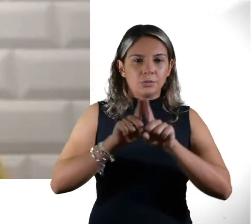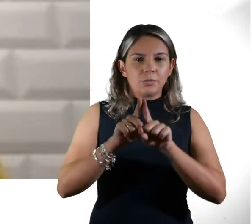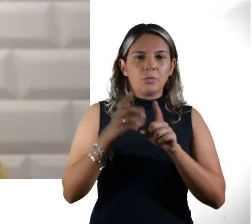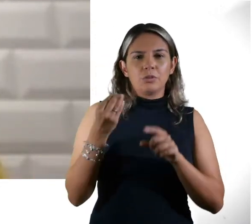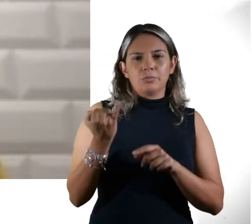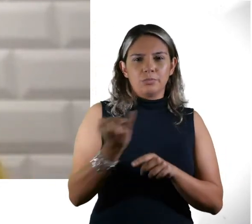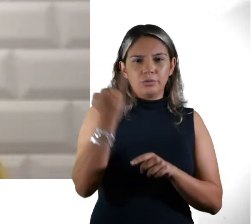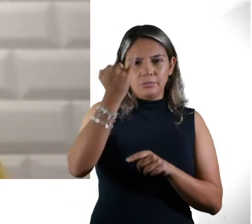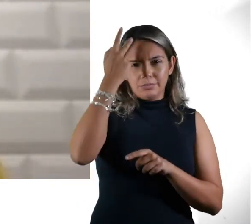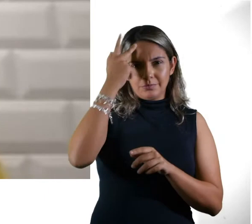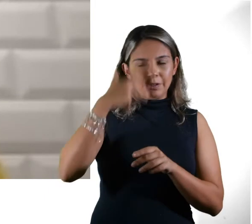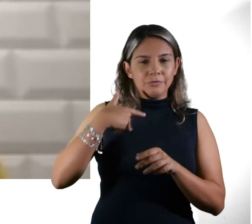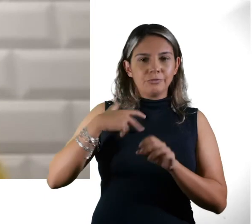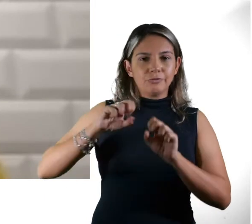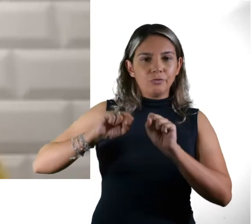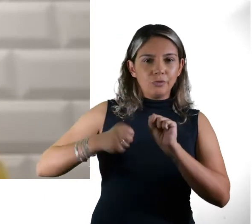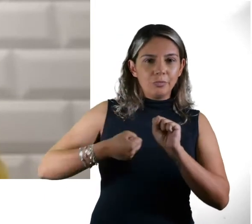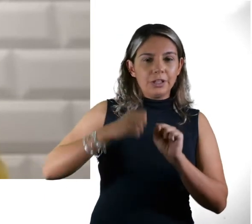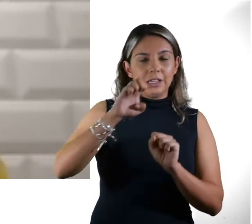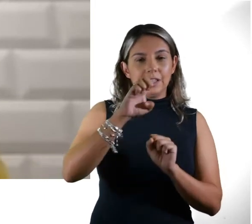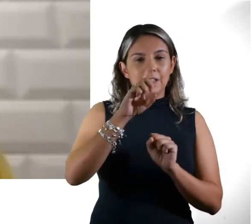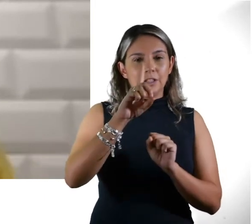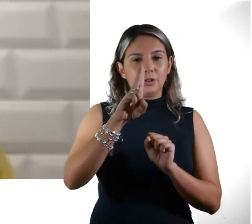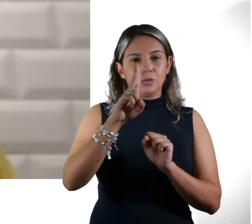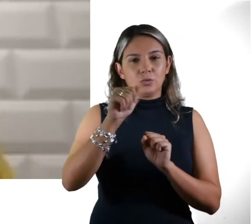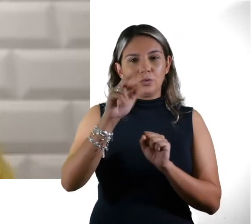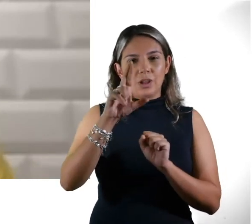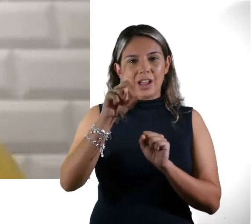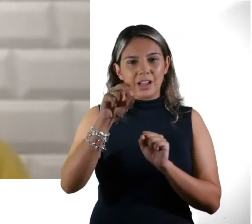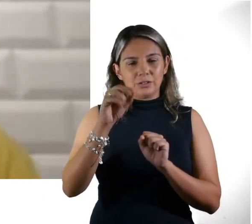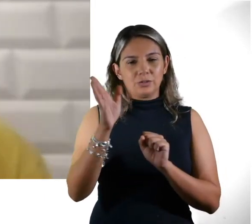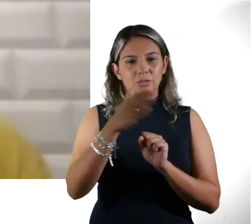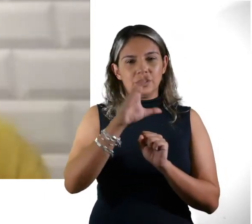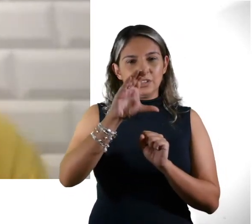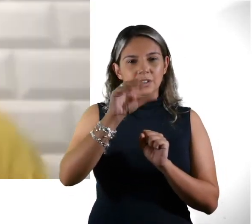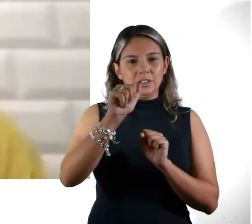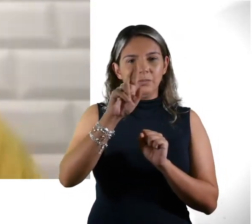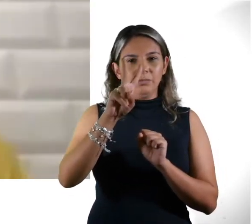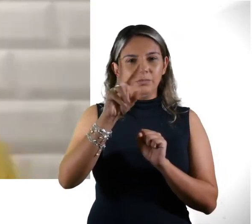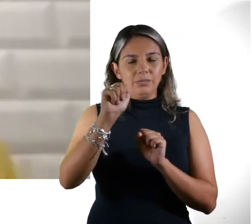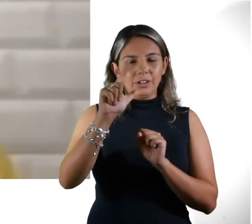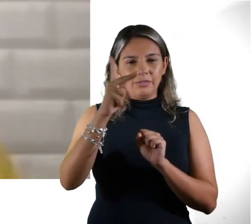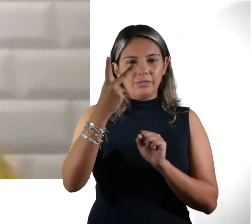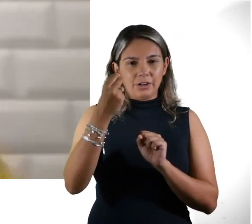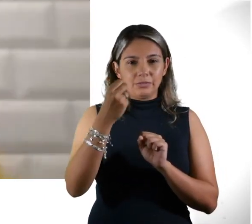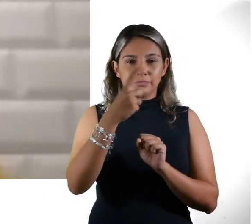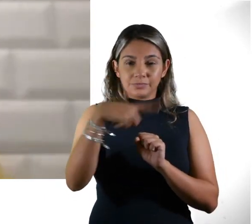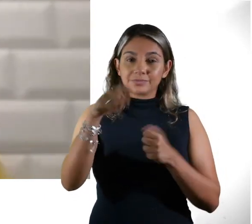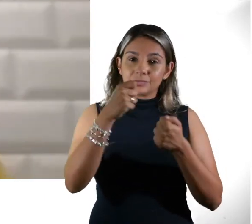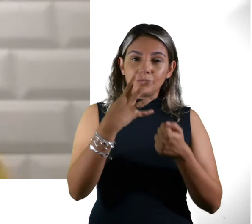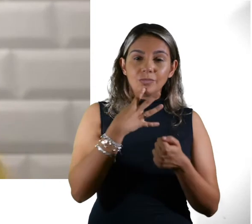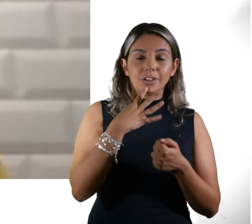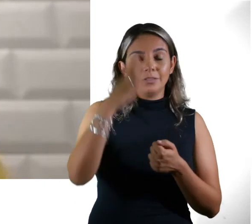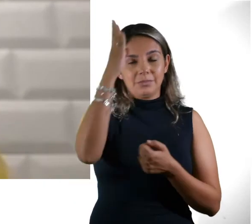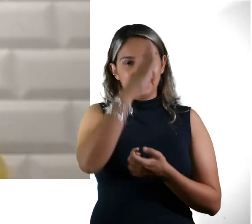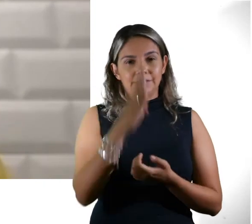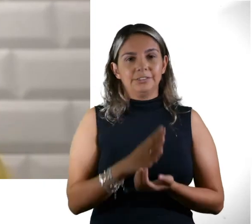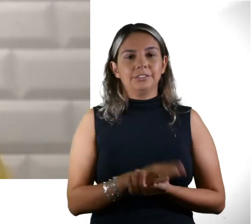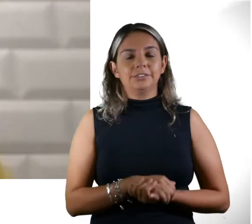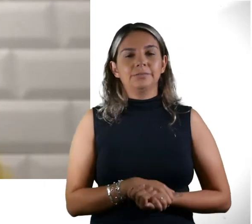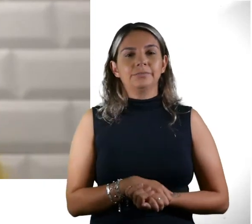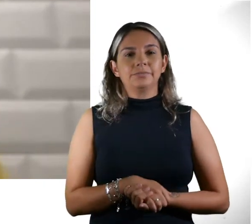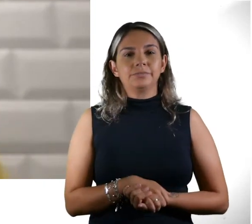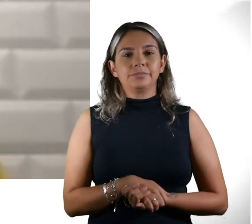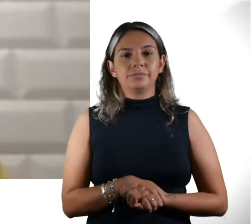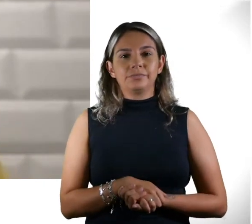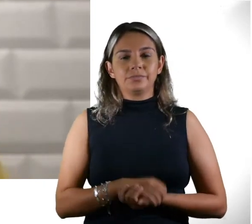muito importante para a minha formação, Rui Duarte Carvalho. É um autor que também deveria ser conhecido no Brasil, quer dizer, ele está publicado no